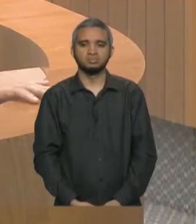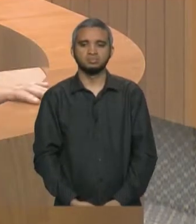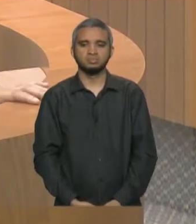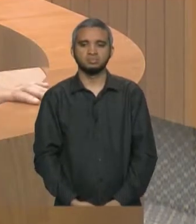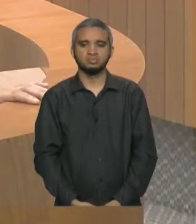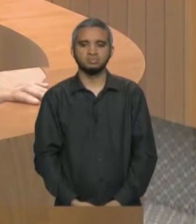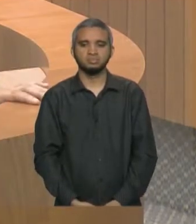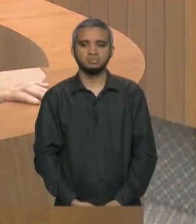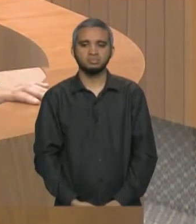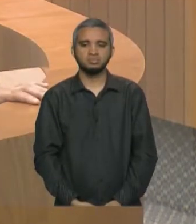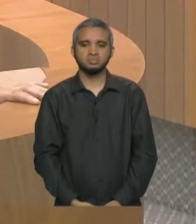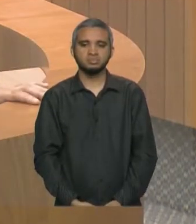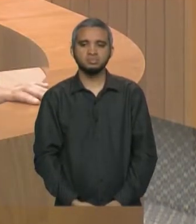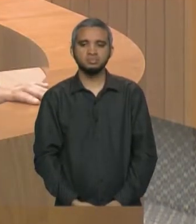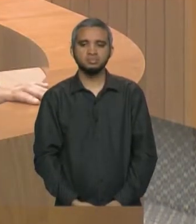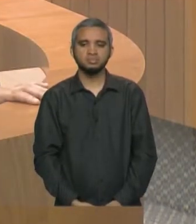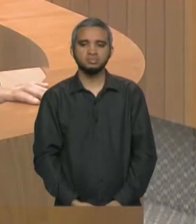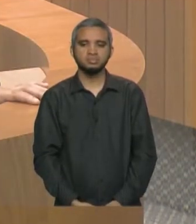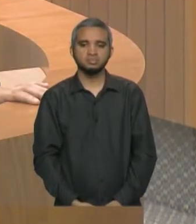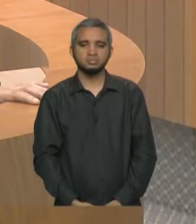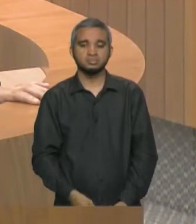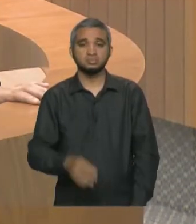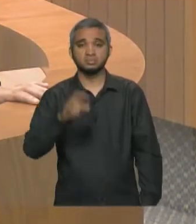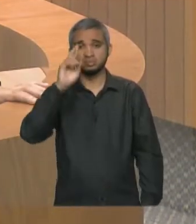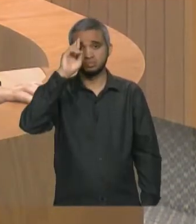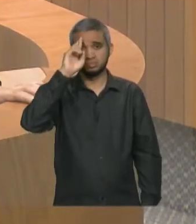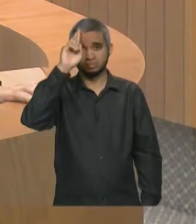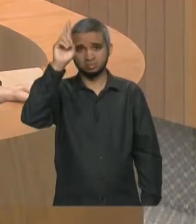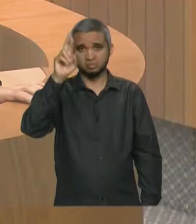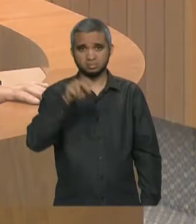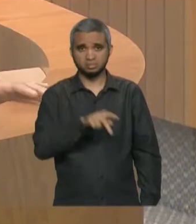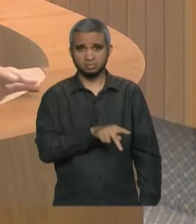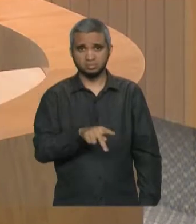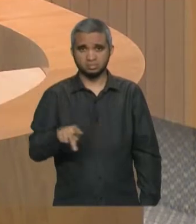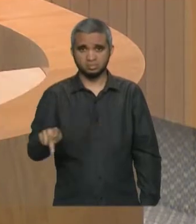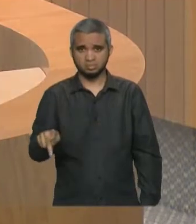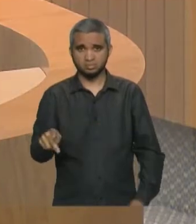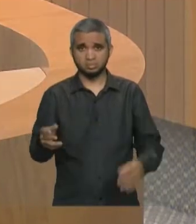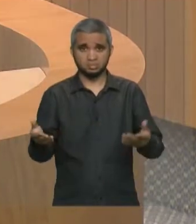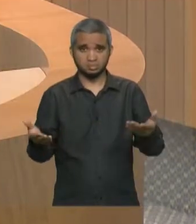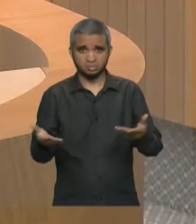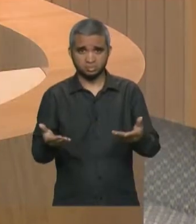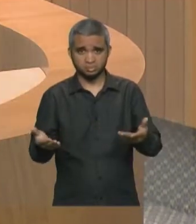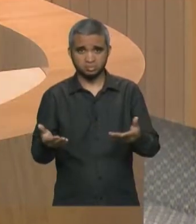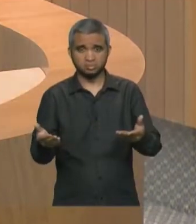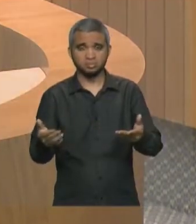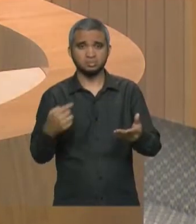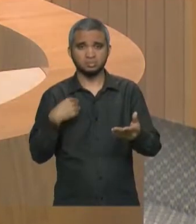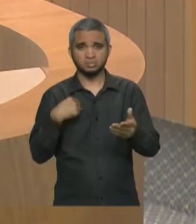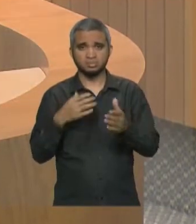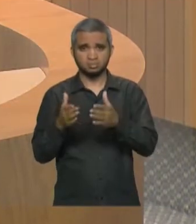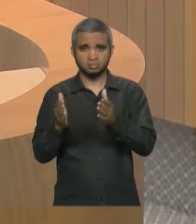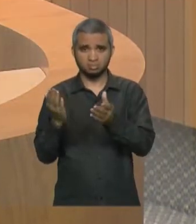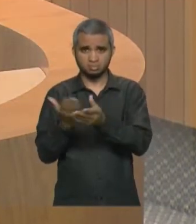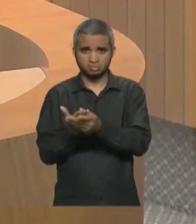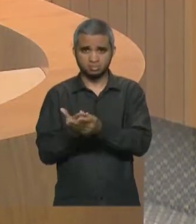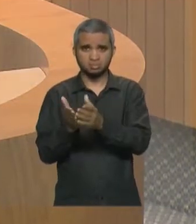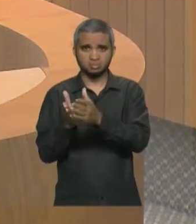Senhor presidente, hoje apresentamos um requerimento solicitando informações ao governo do